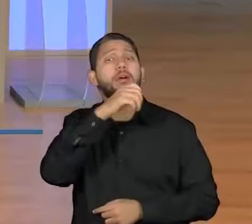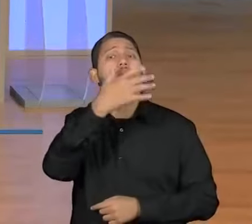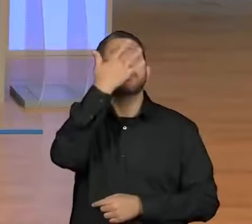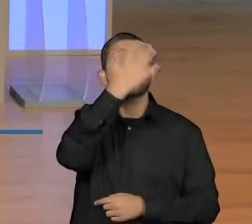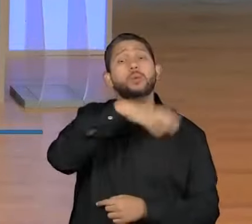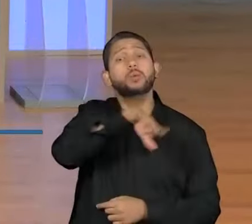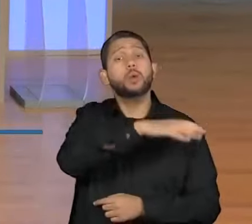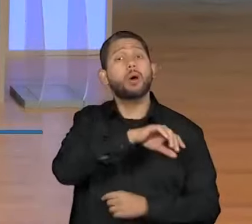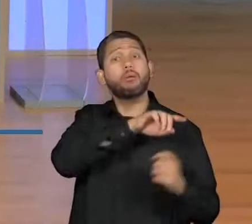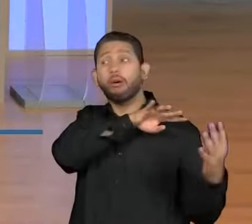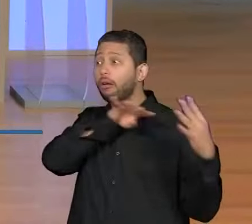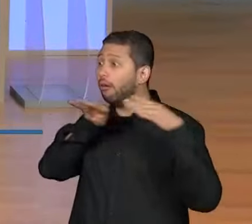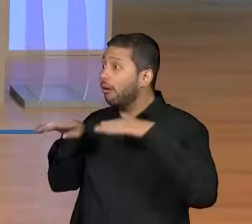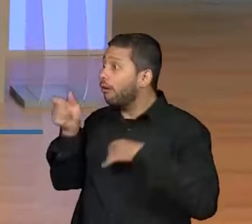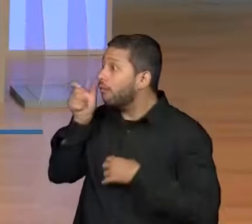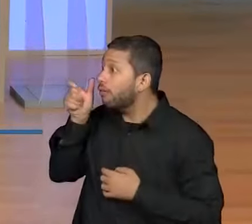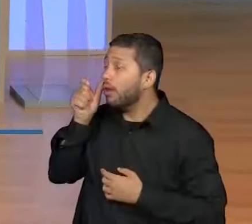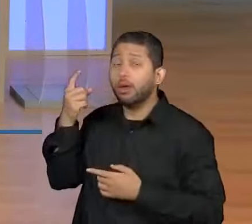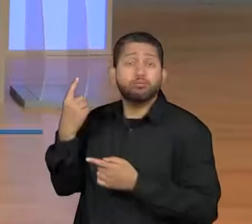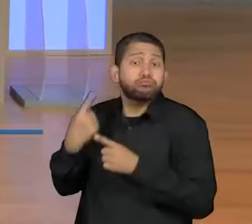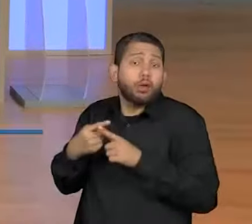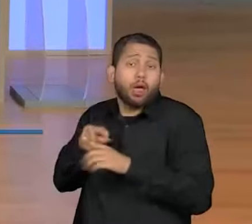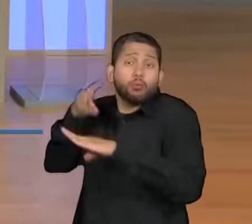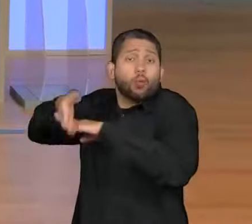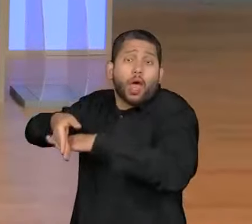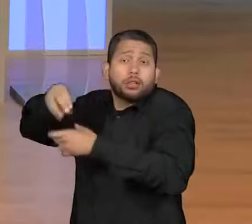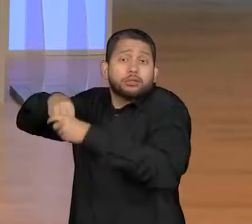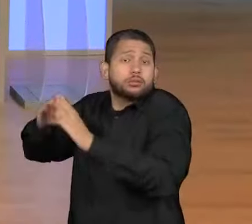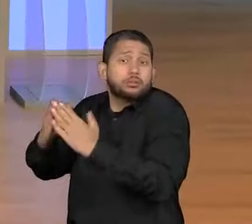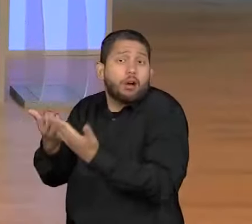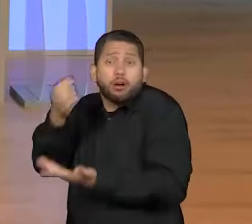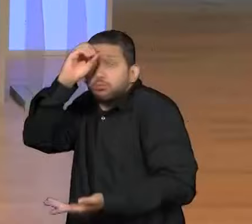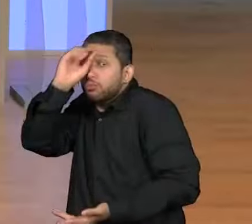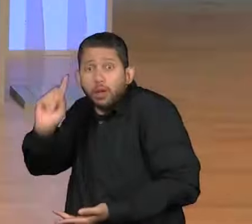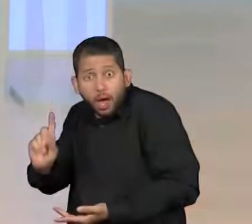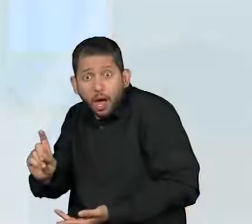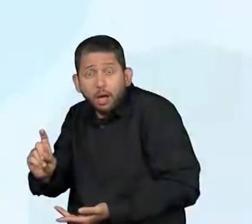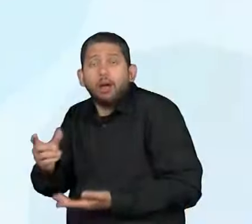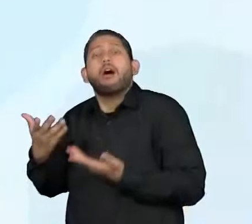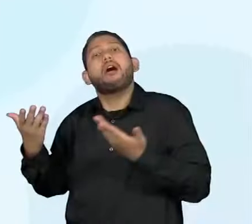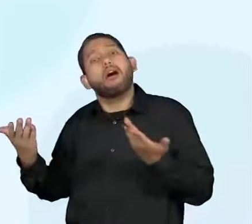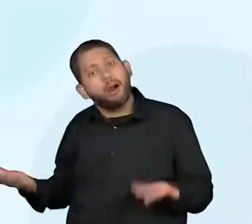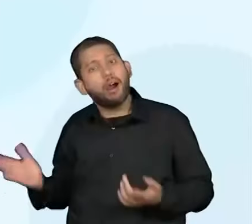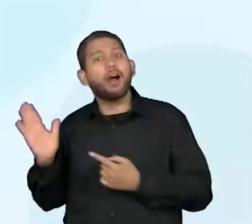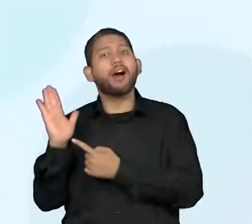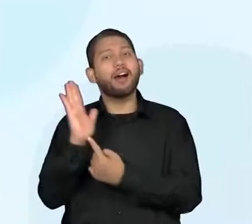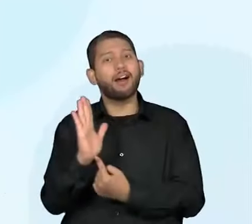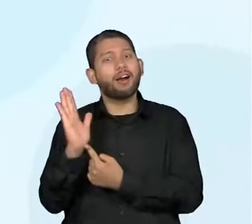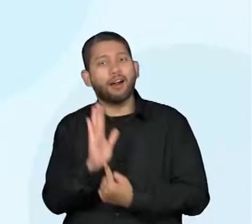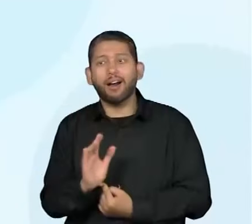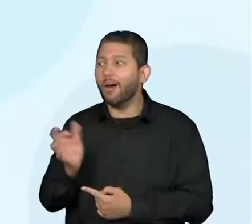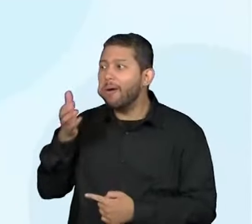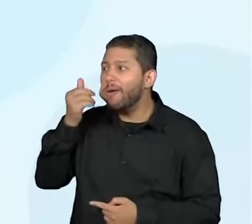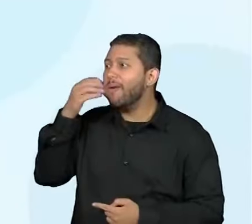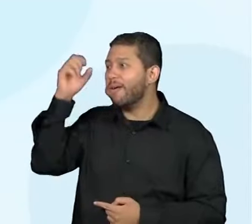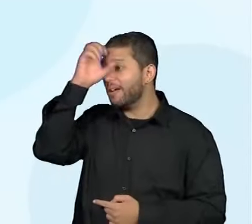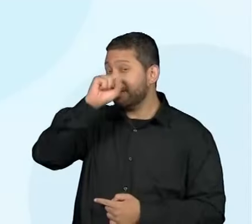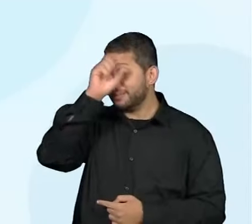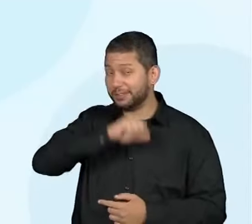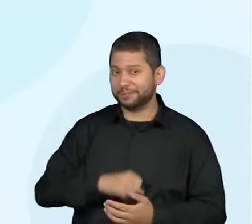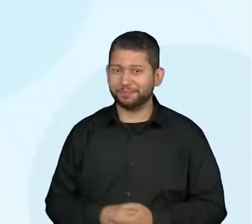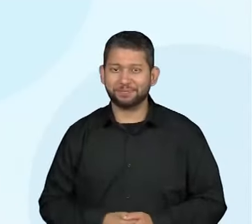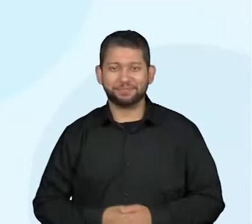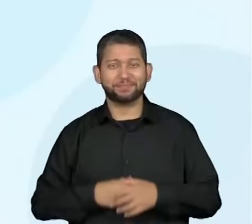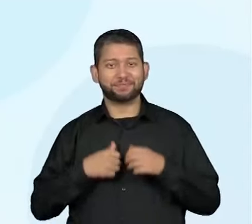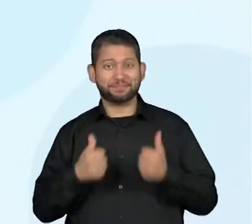né? Muito interessante. Muito bom. Então, lembrando aí que a nossa habilidade também se encontra no currículo paulista, tá certo?